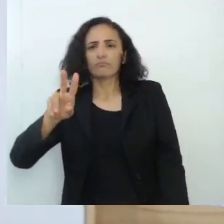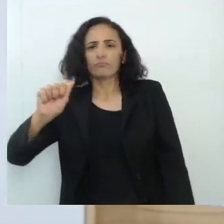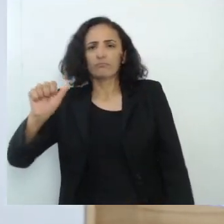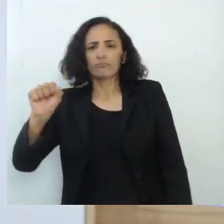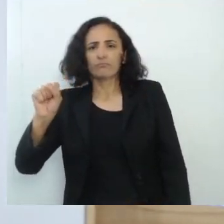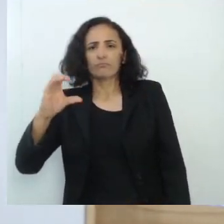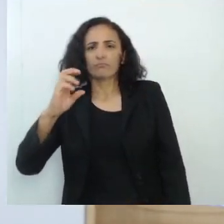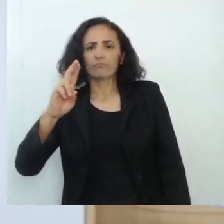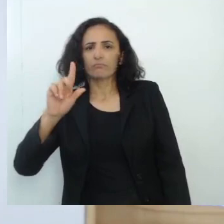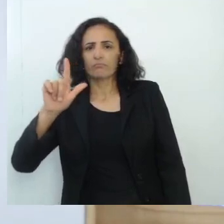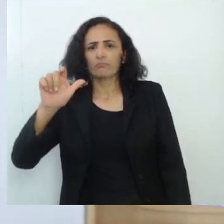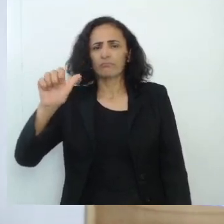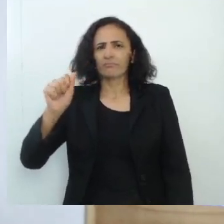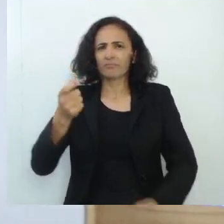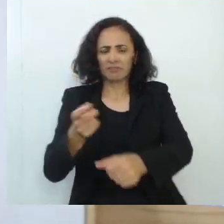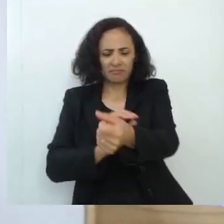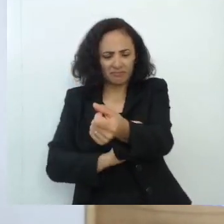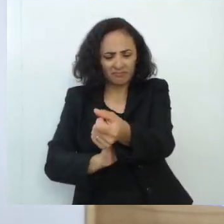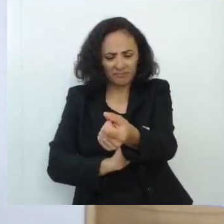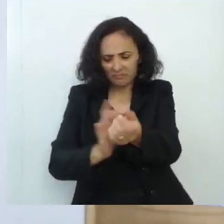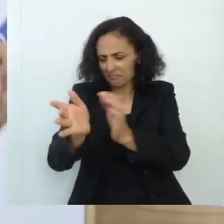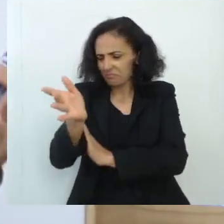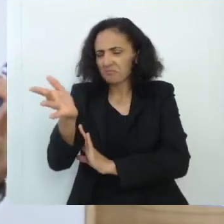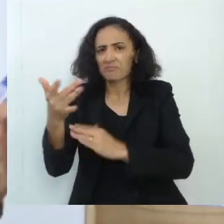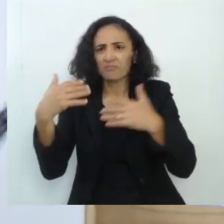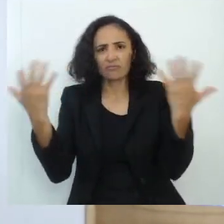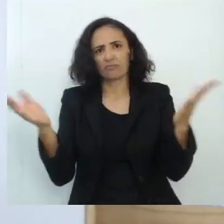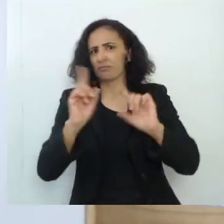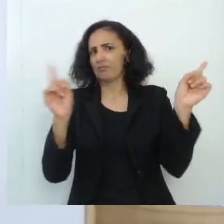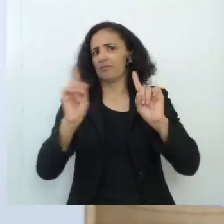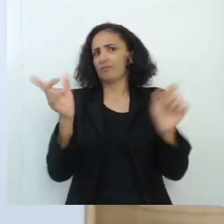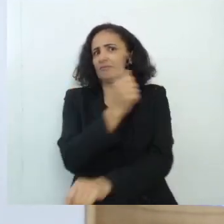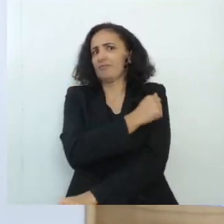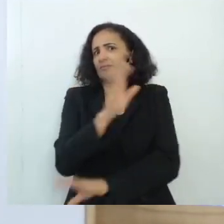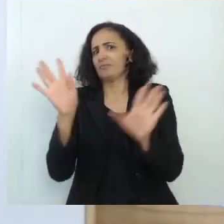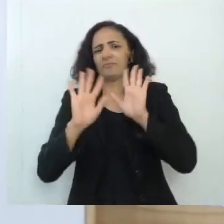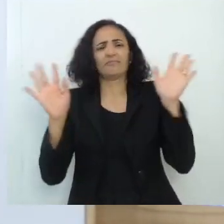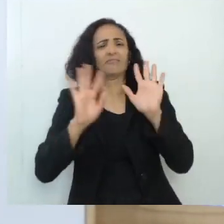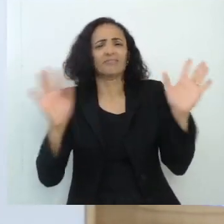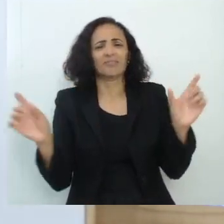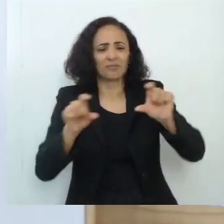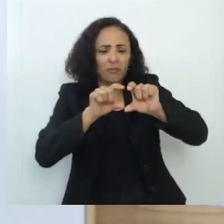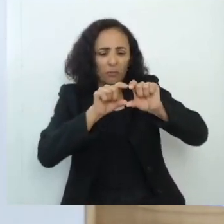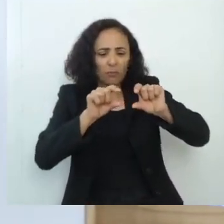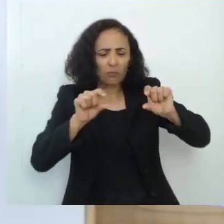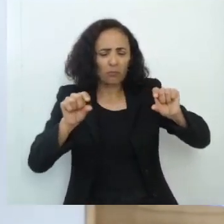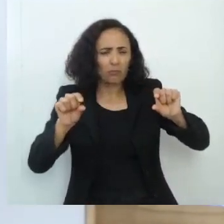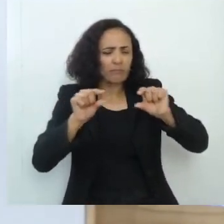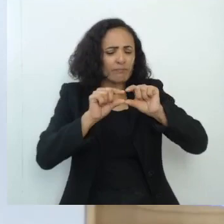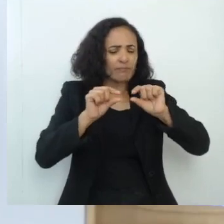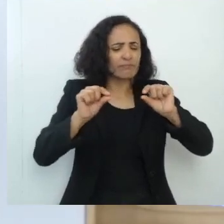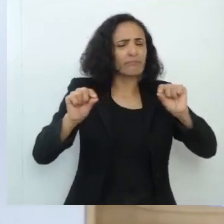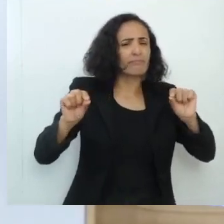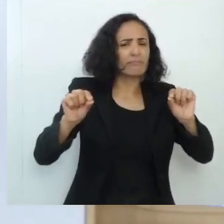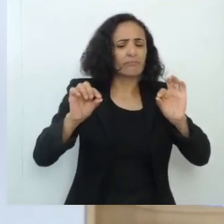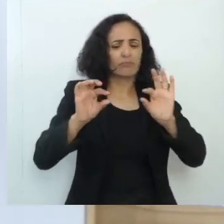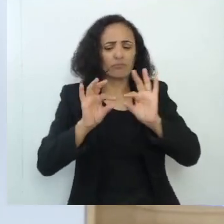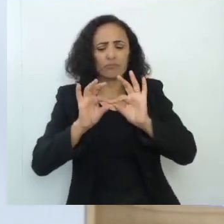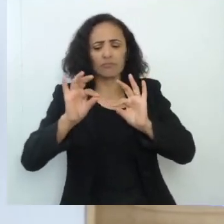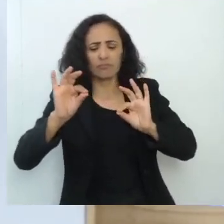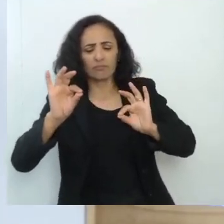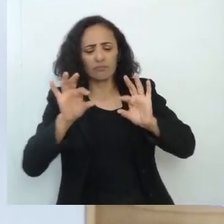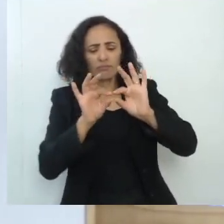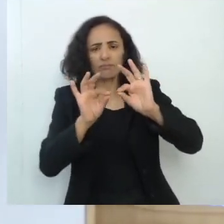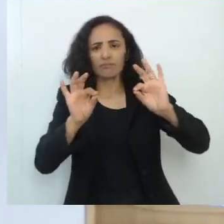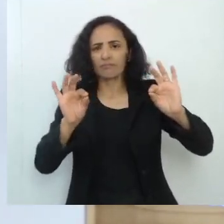E planta vai ter veia, vai ter artéria? Não, monstro. Mas planta vai ter vasos. As plantas, elas também vão ter